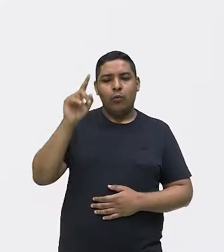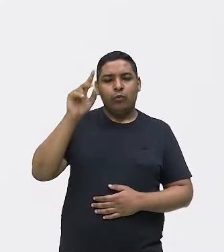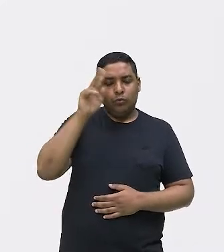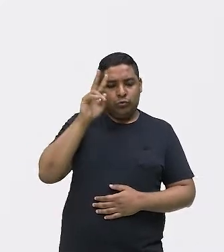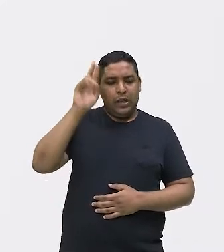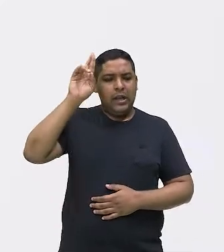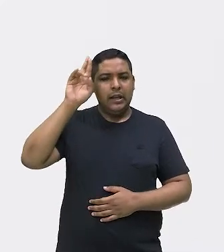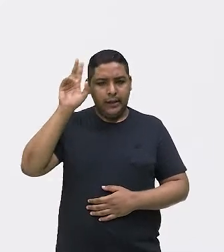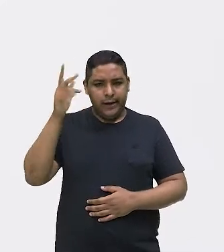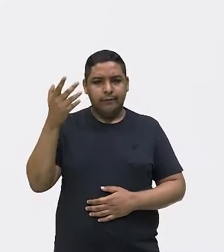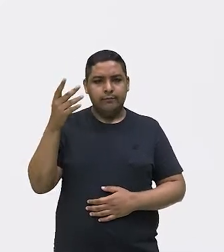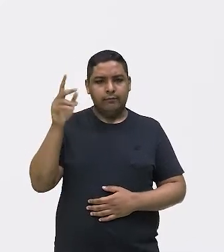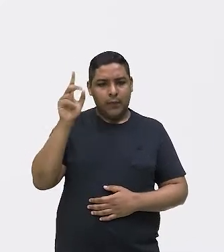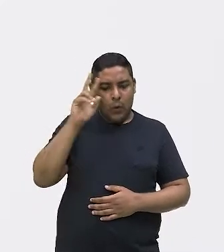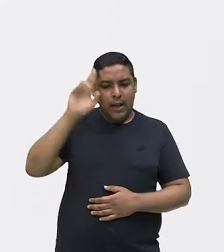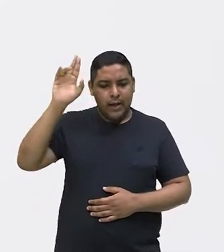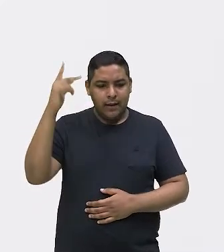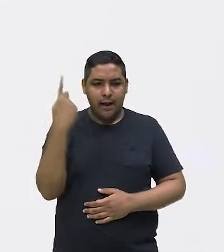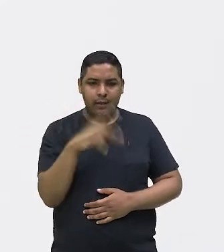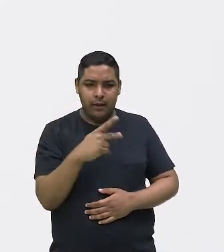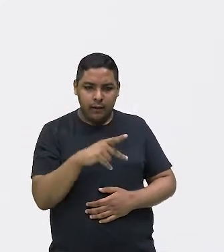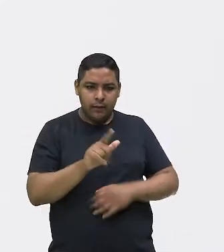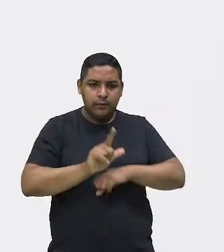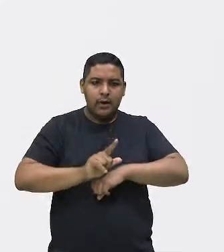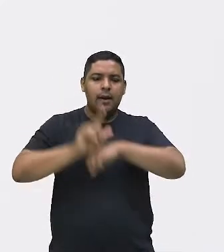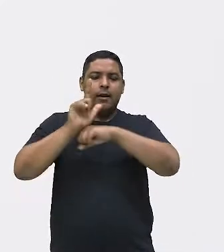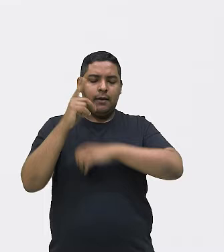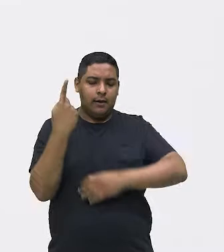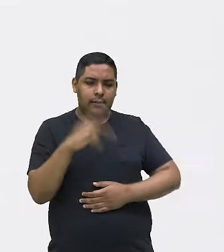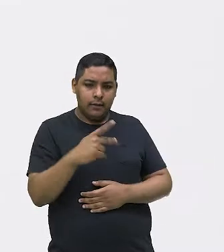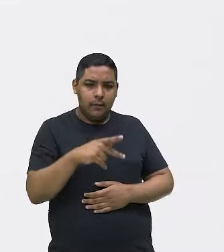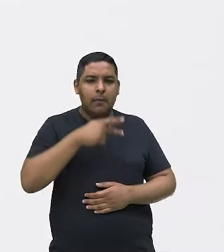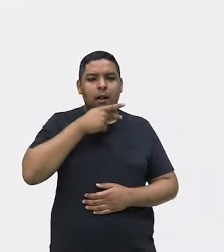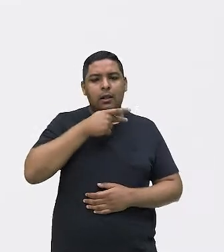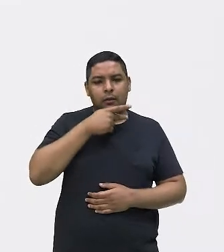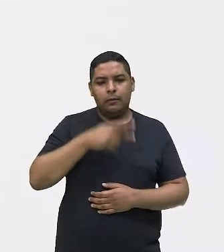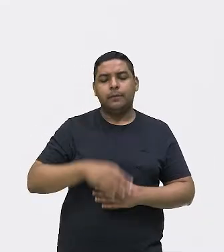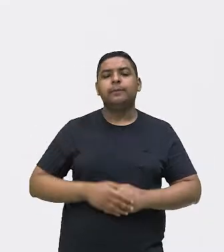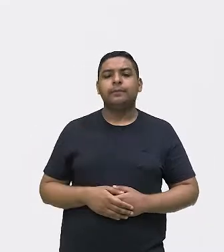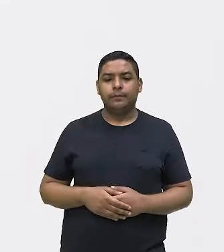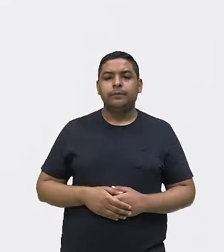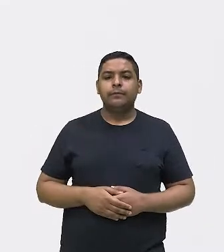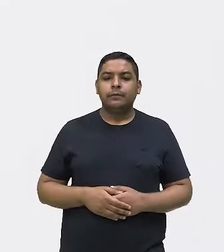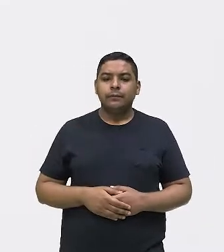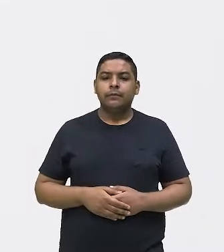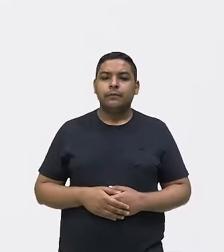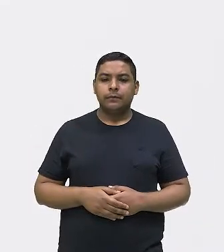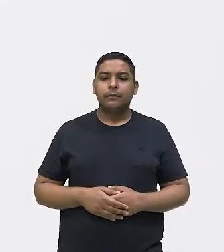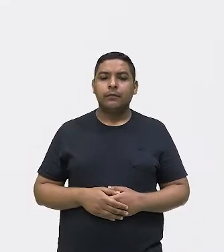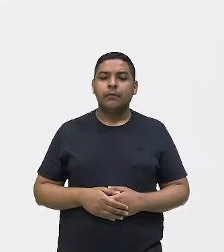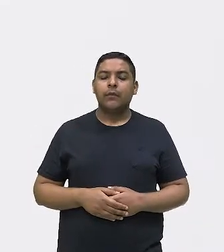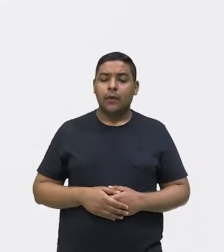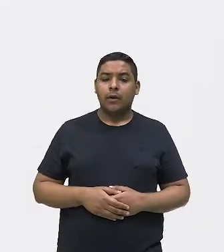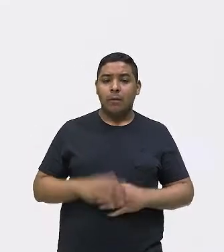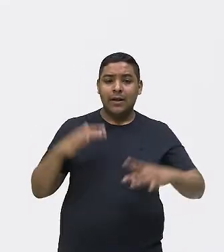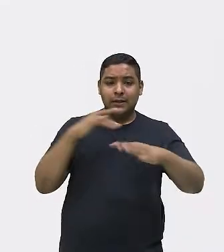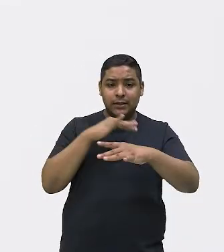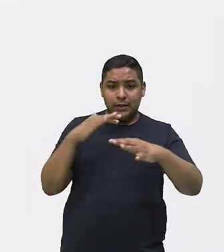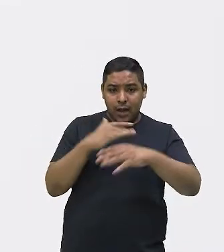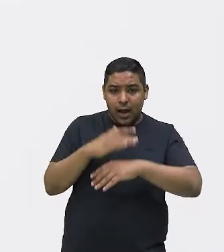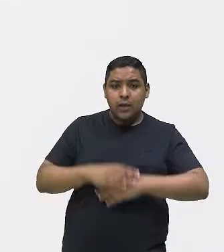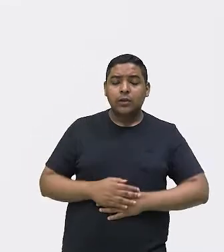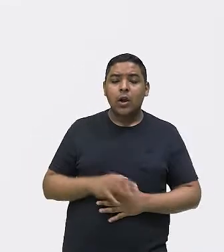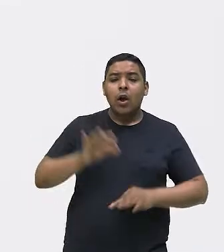a vida, né, por esse ideal, né, de uma cidade governada pela sabedoria do homem que